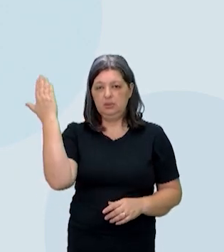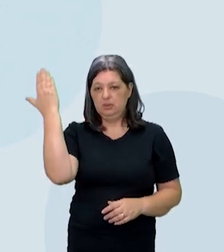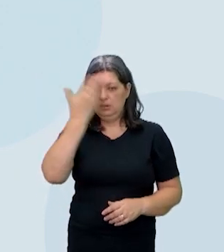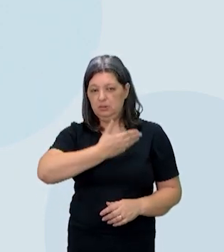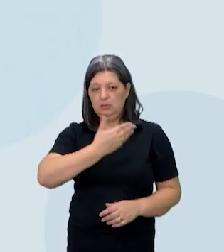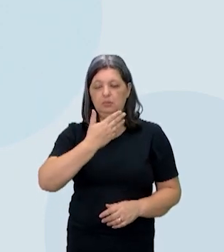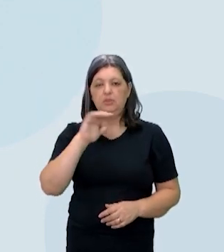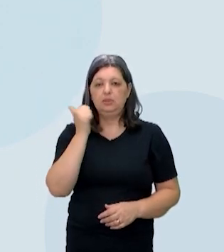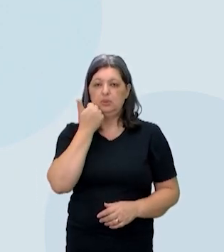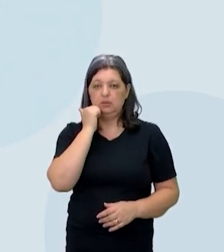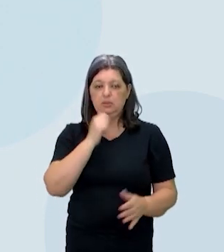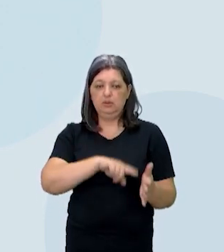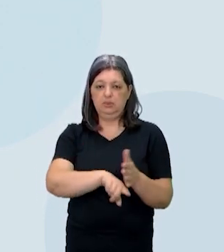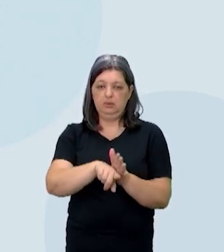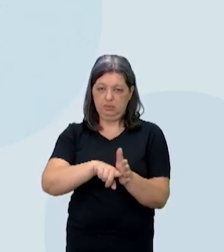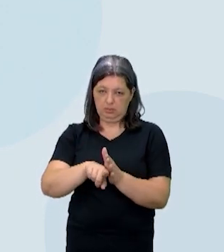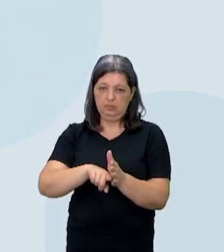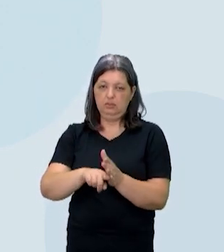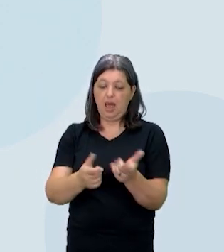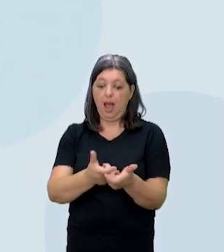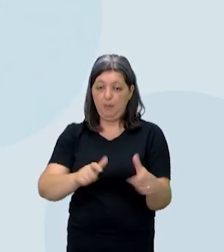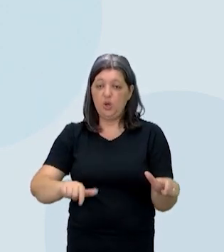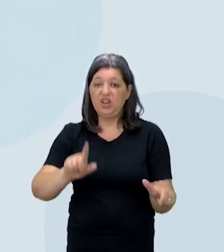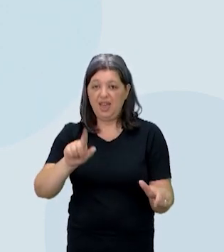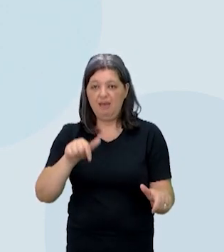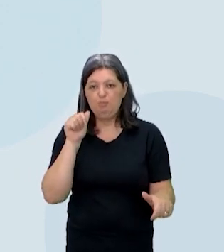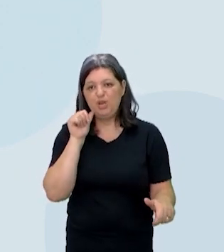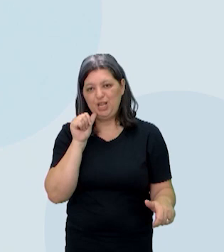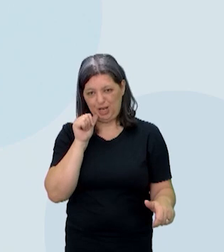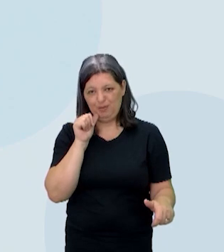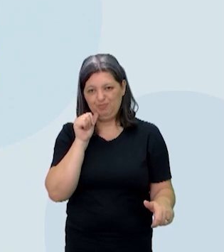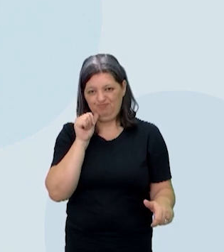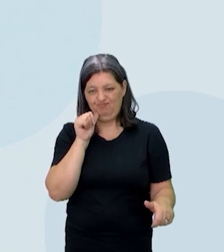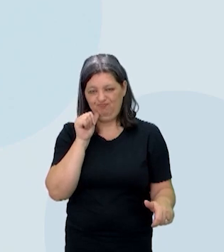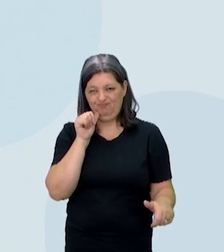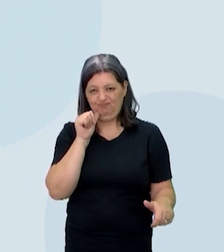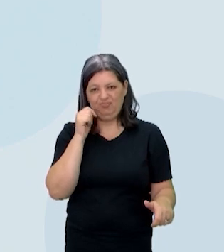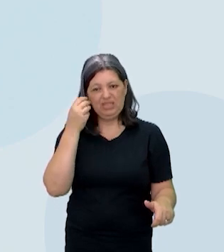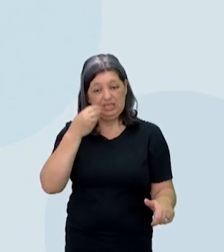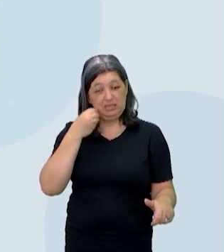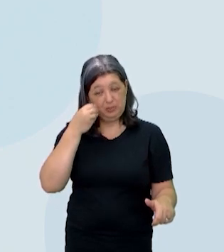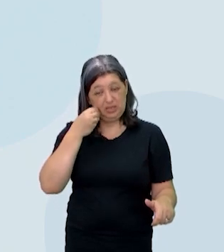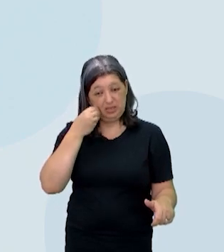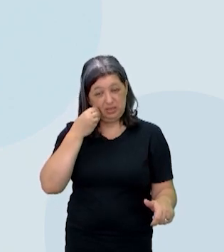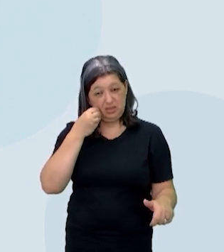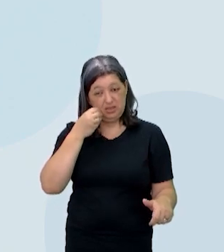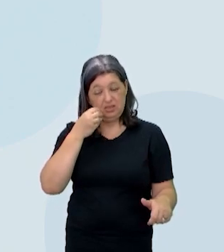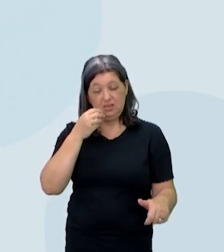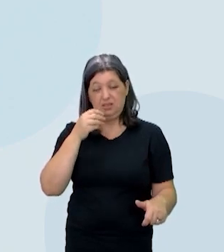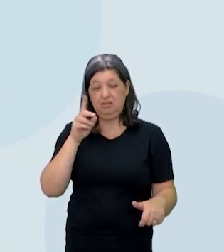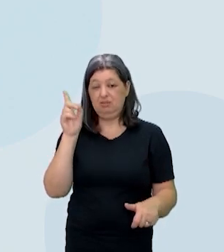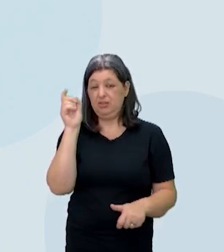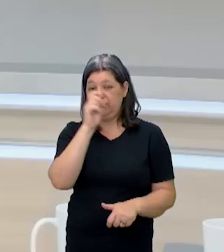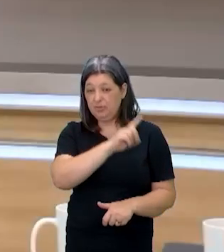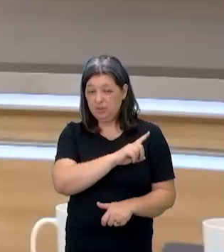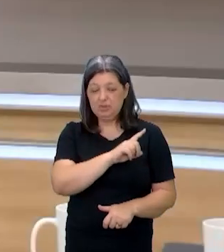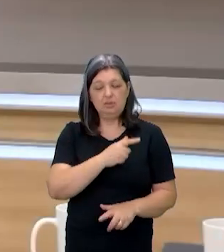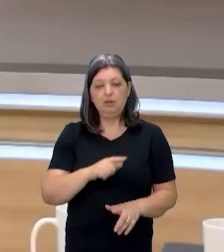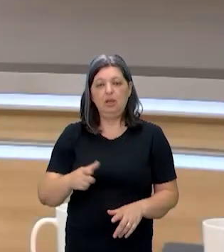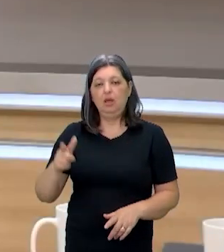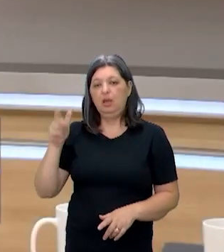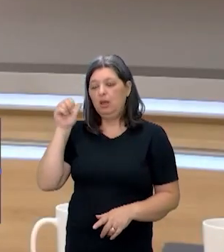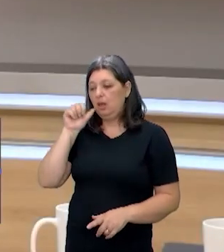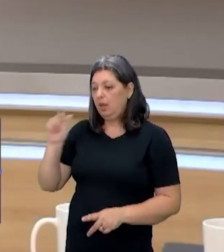científicos que eu tenho realmente um número maior de meninas tendo experiências complicadas na internet. Ou seja, eu não tenho uma prima que está